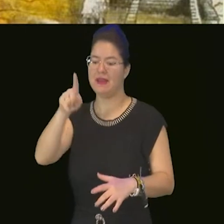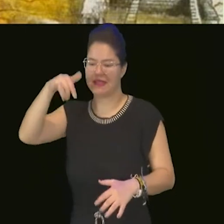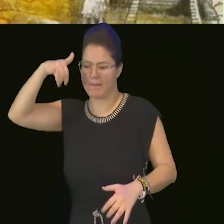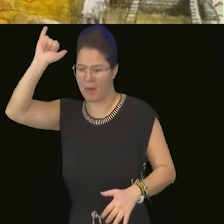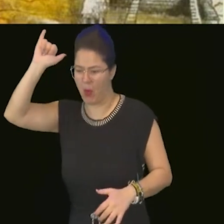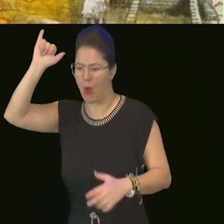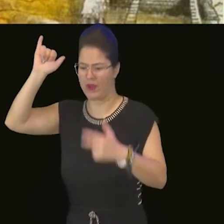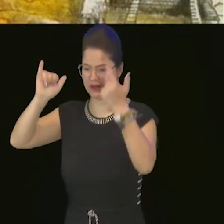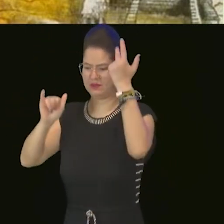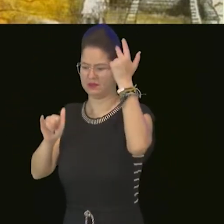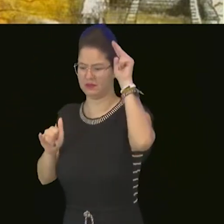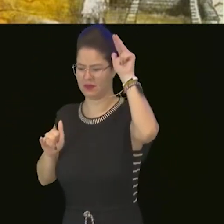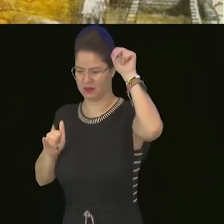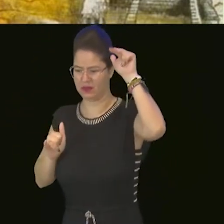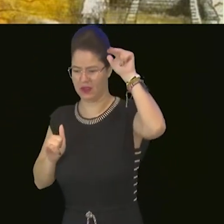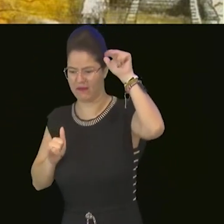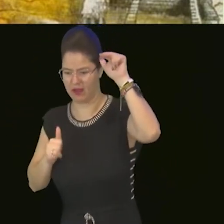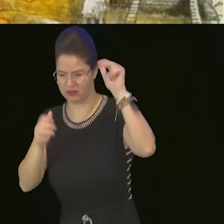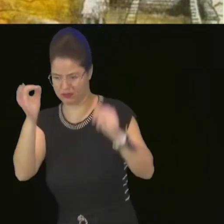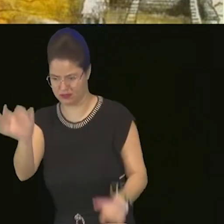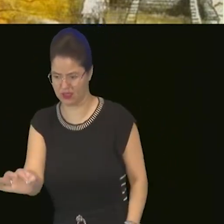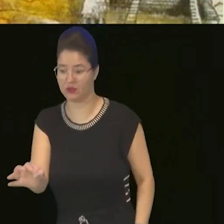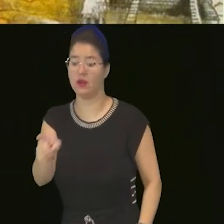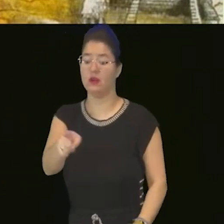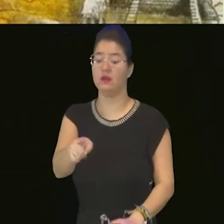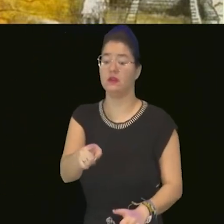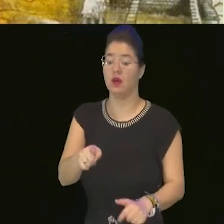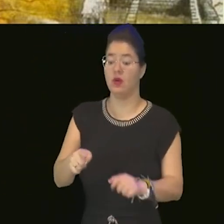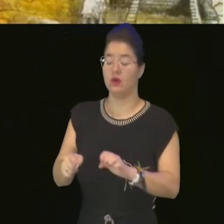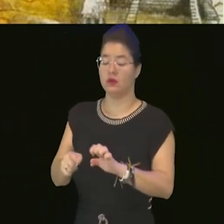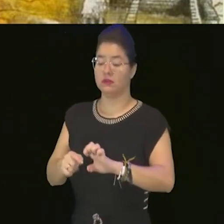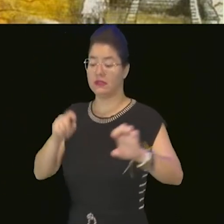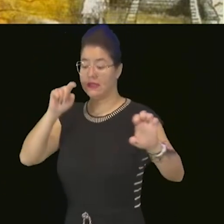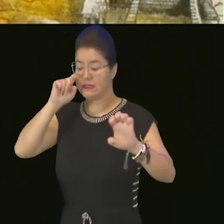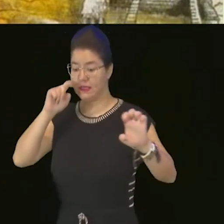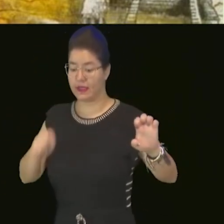identificar. Na imagem minha da esquerda, nós temos aqui